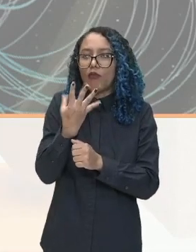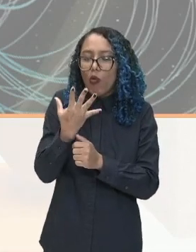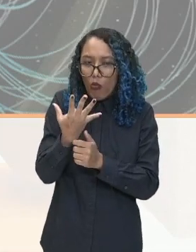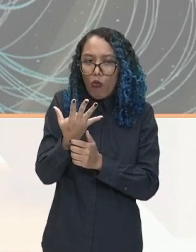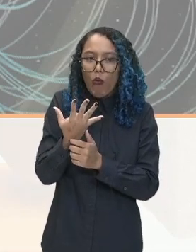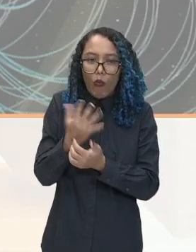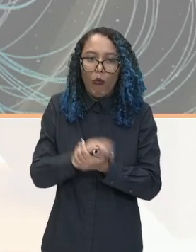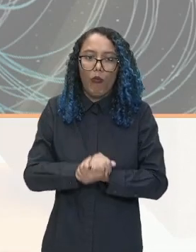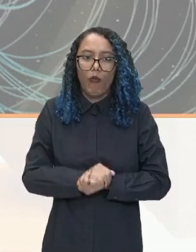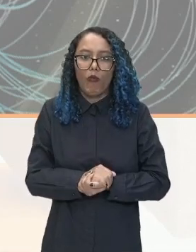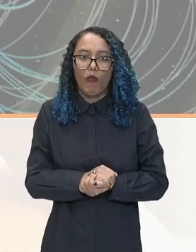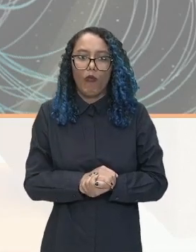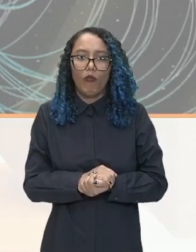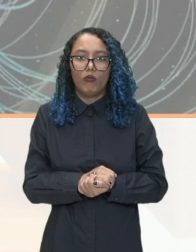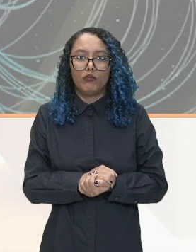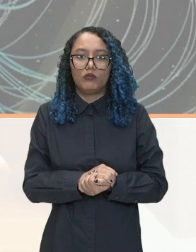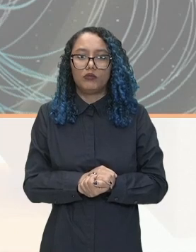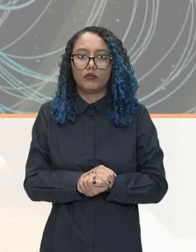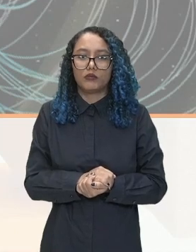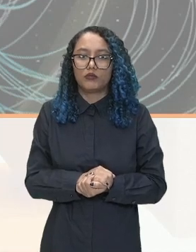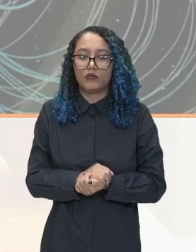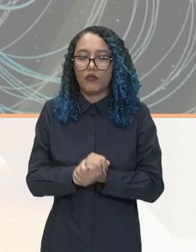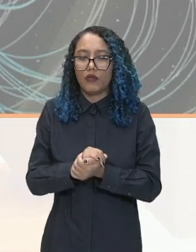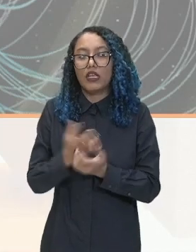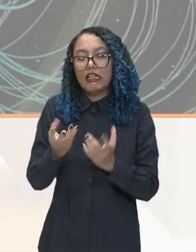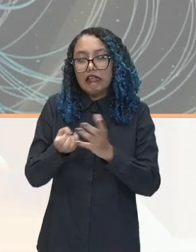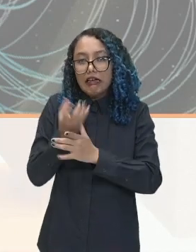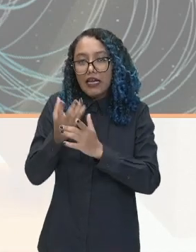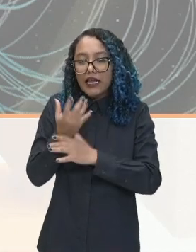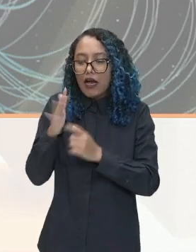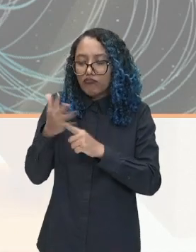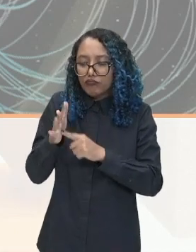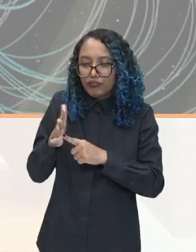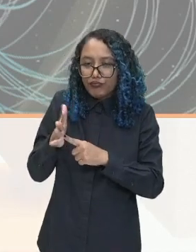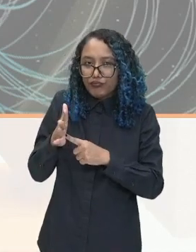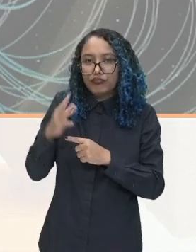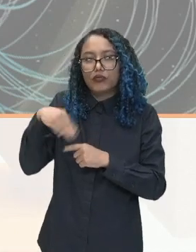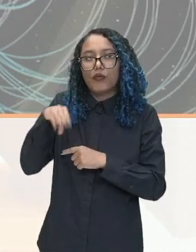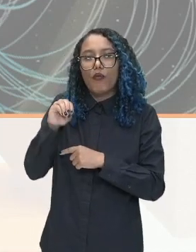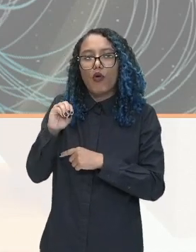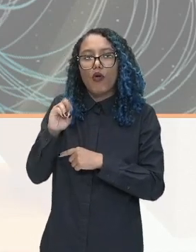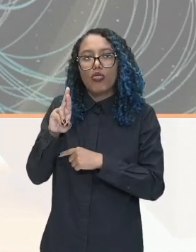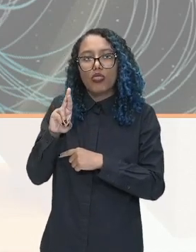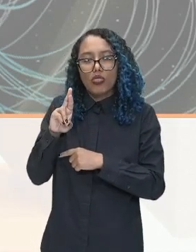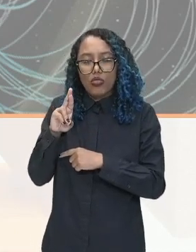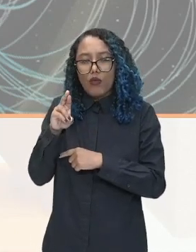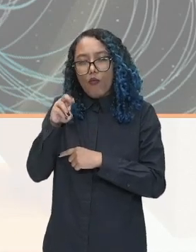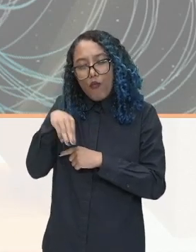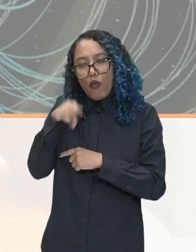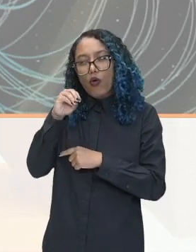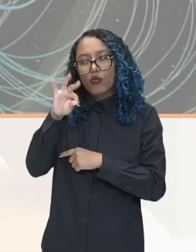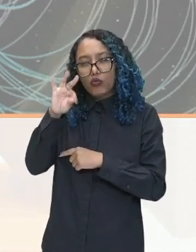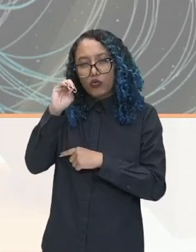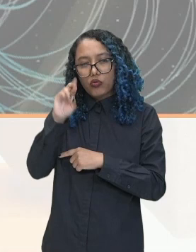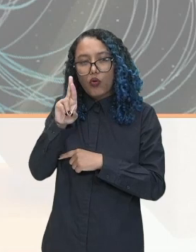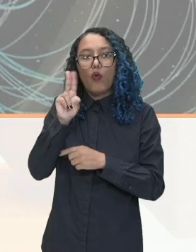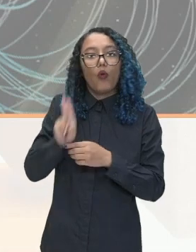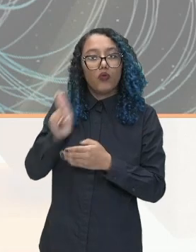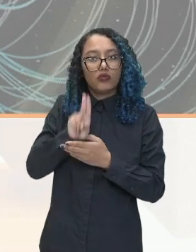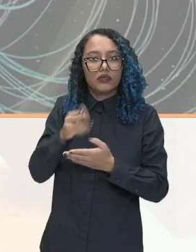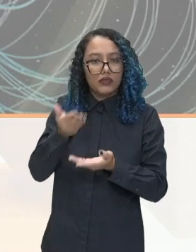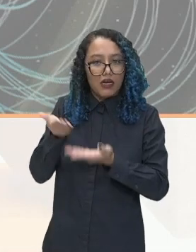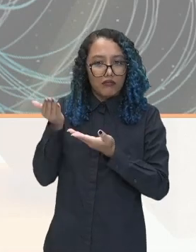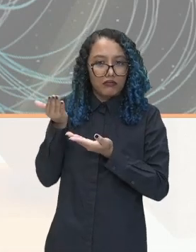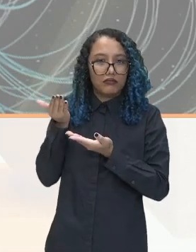que você vai criar um motor, né, a partir da criação do chamado eletroímã, que vai